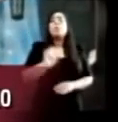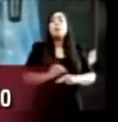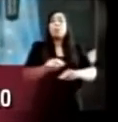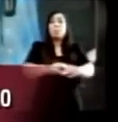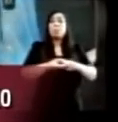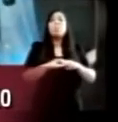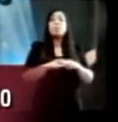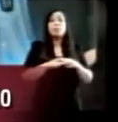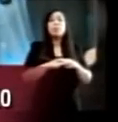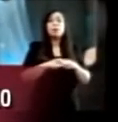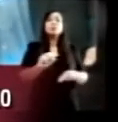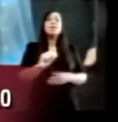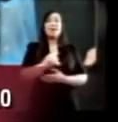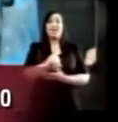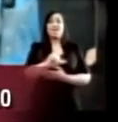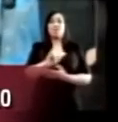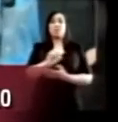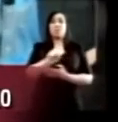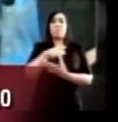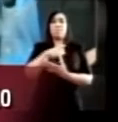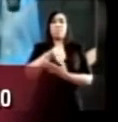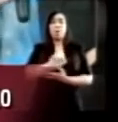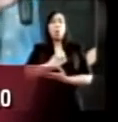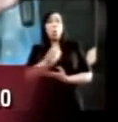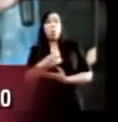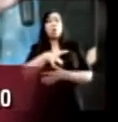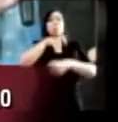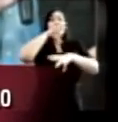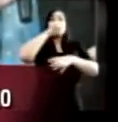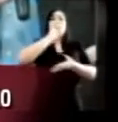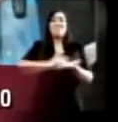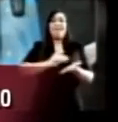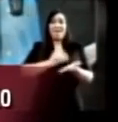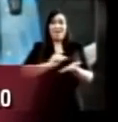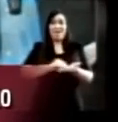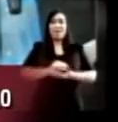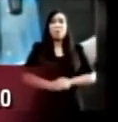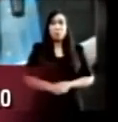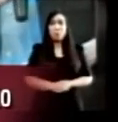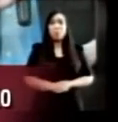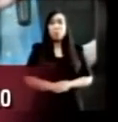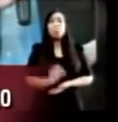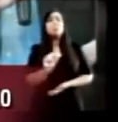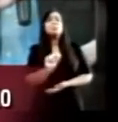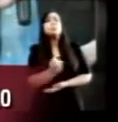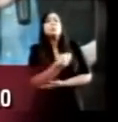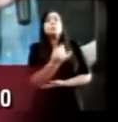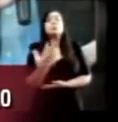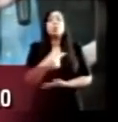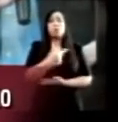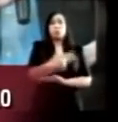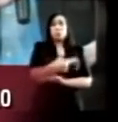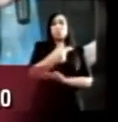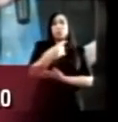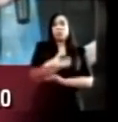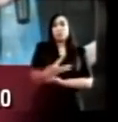uma dispneia ou falta de ar intensa, foram